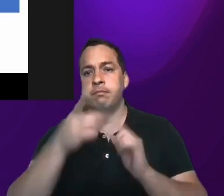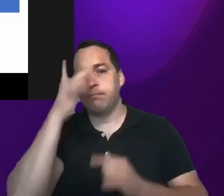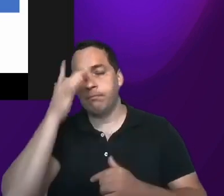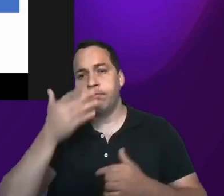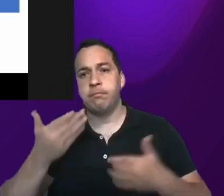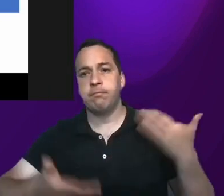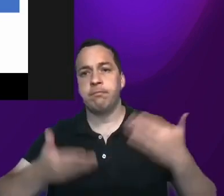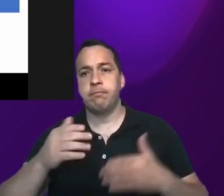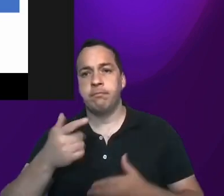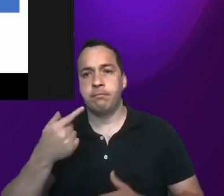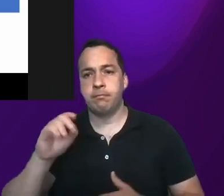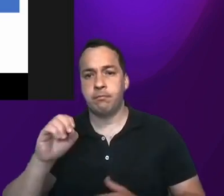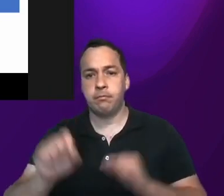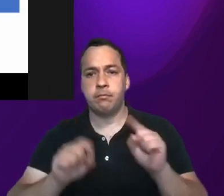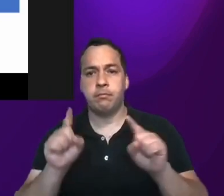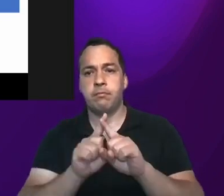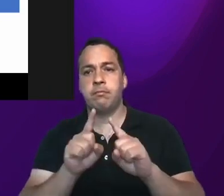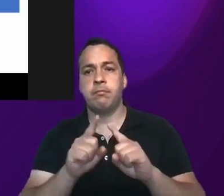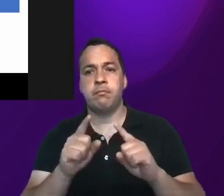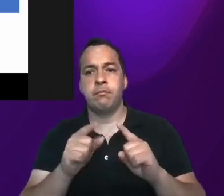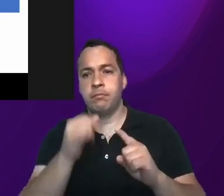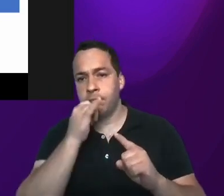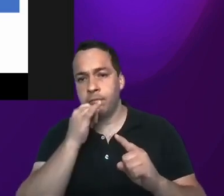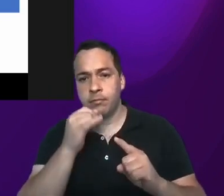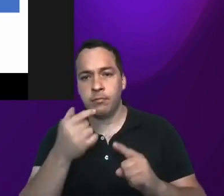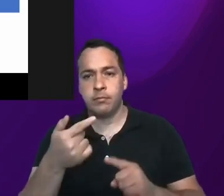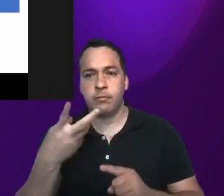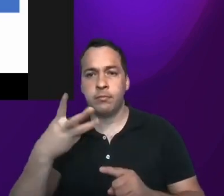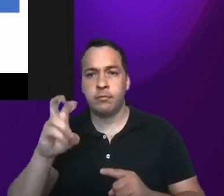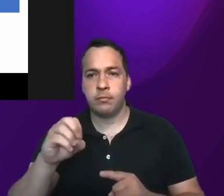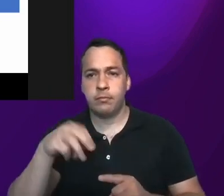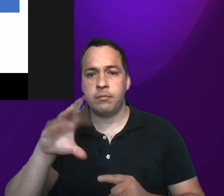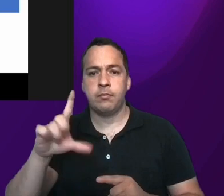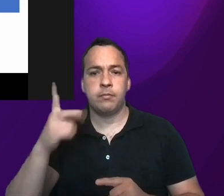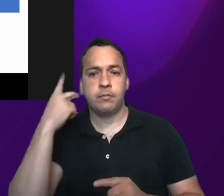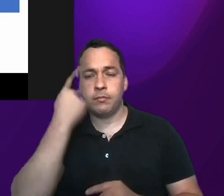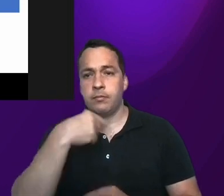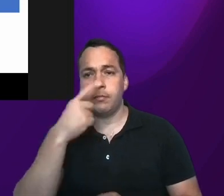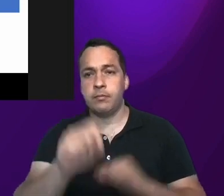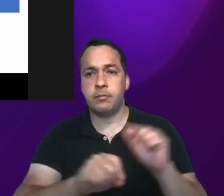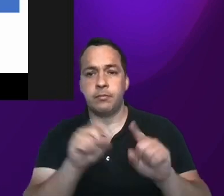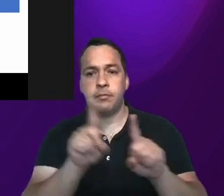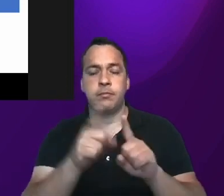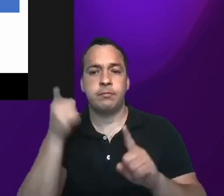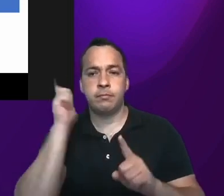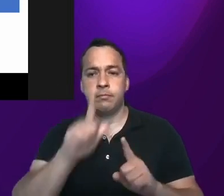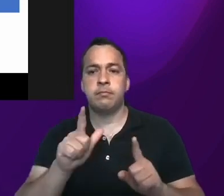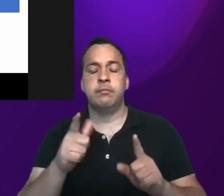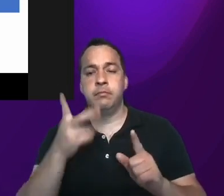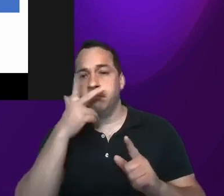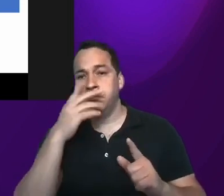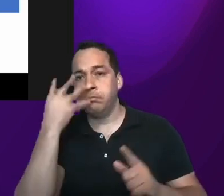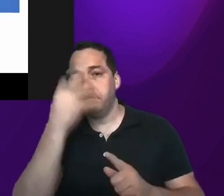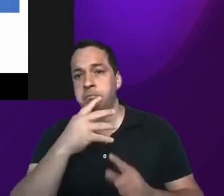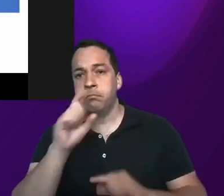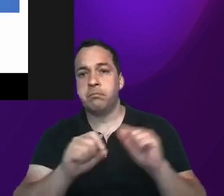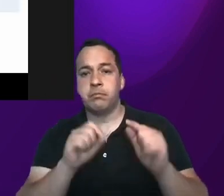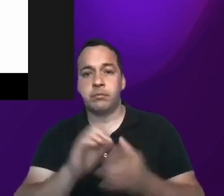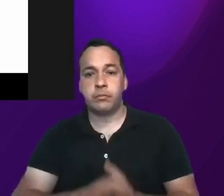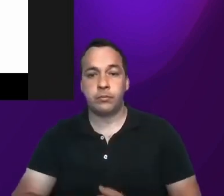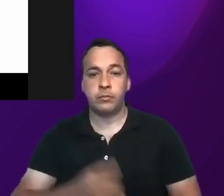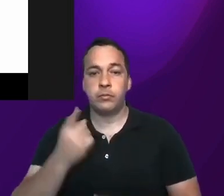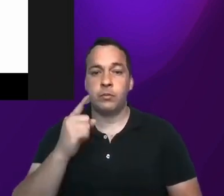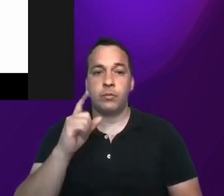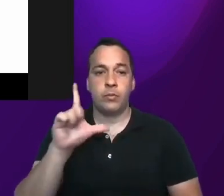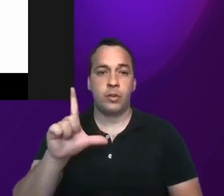remover 350 ml por hora para não ultrapassar essa taxa, ou seja, em 4 horas, somente 1,5 litro. A